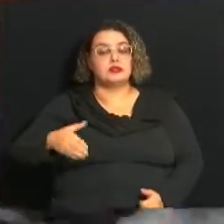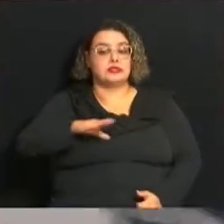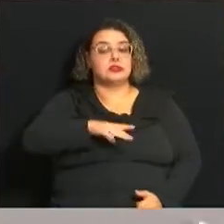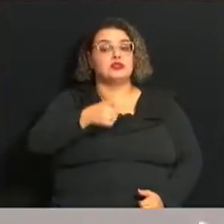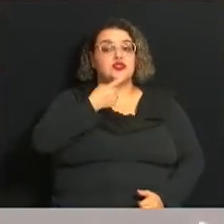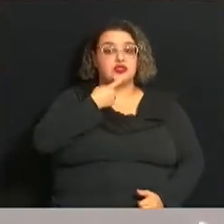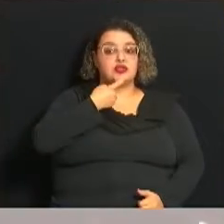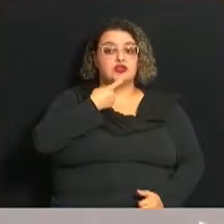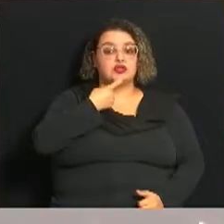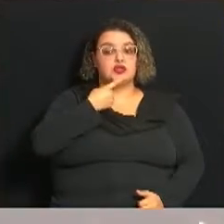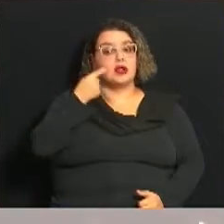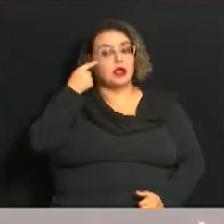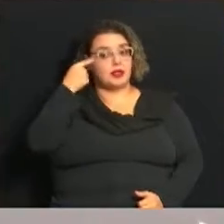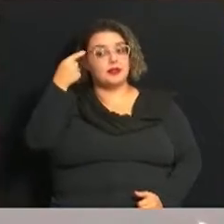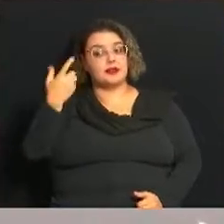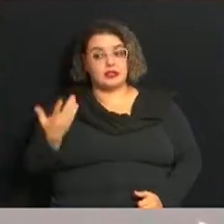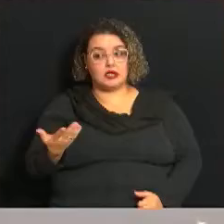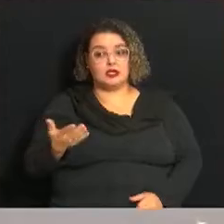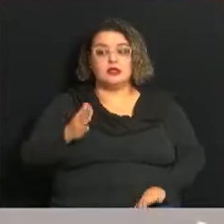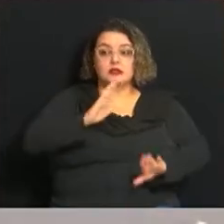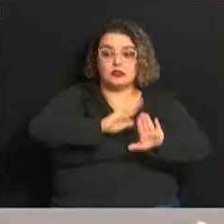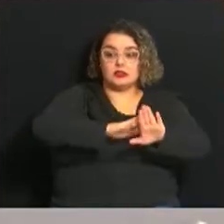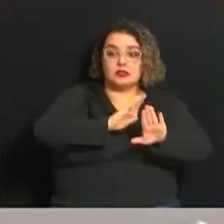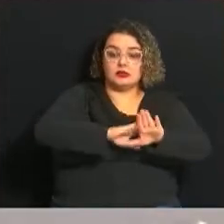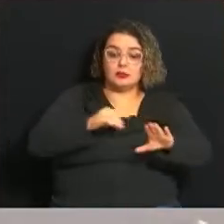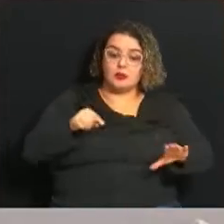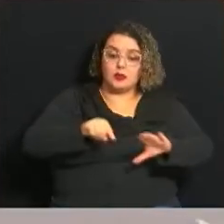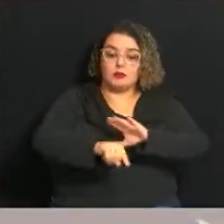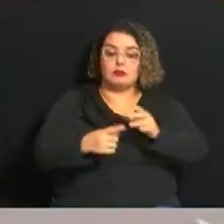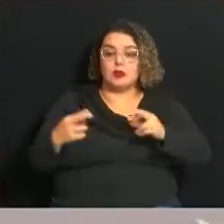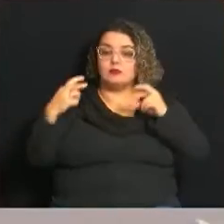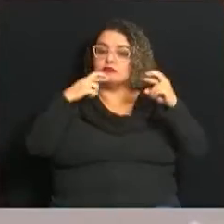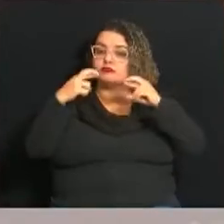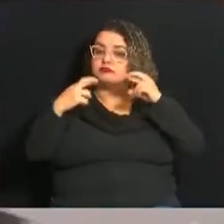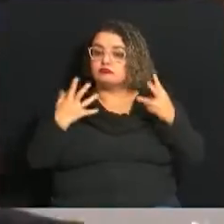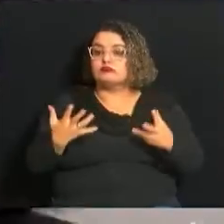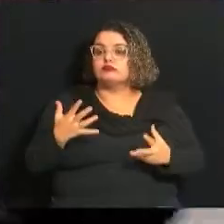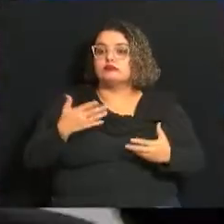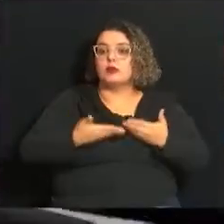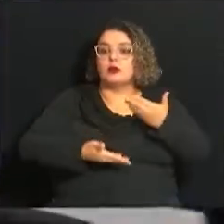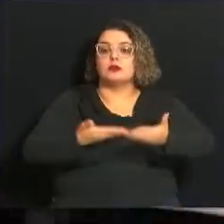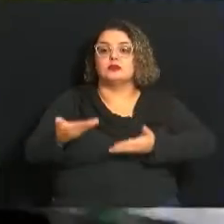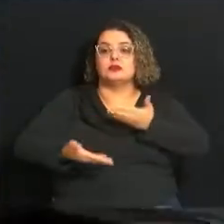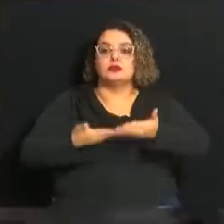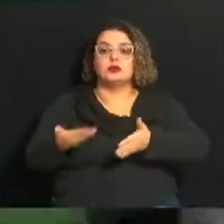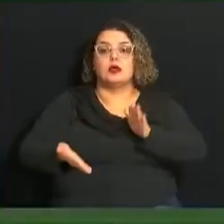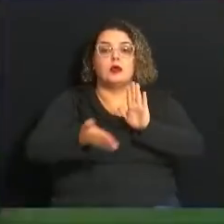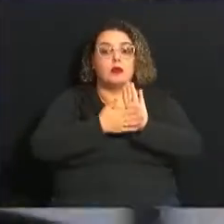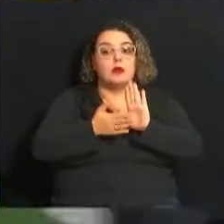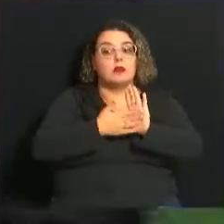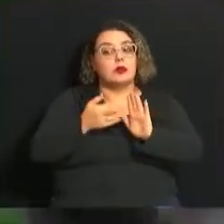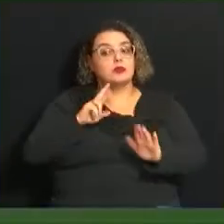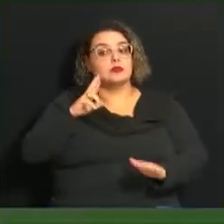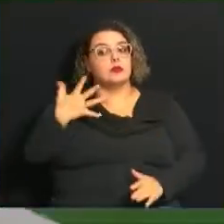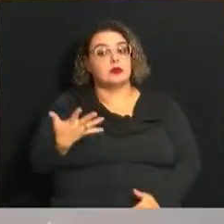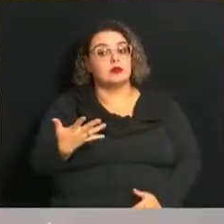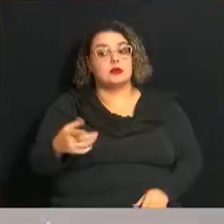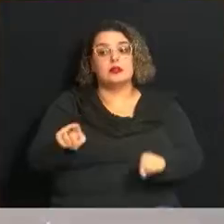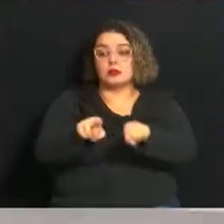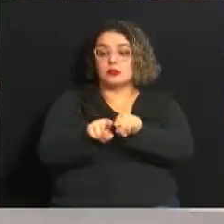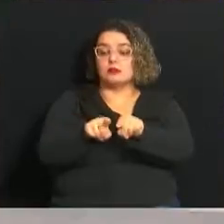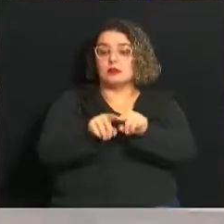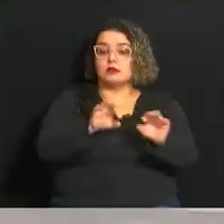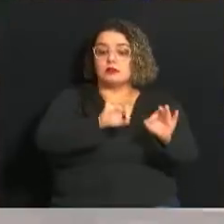A intenção é atuar intensamente na fiscalização do serviço, propor soluções e também